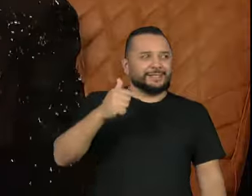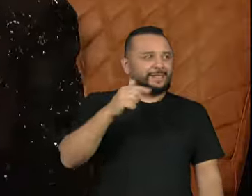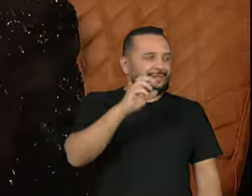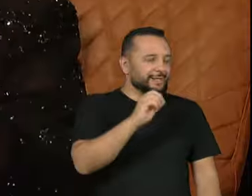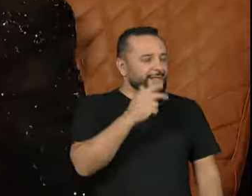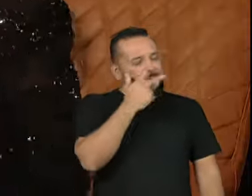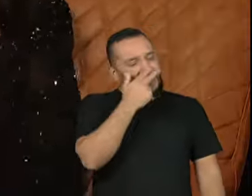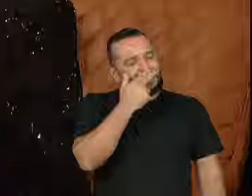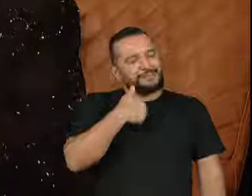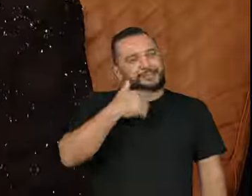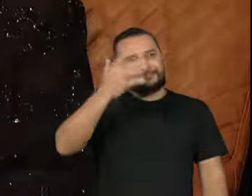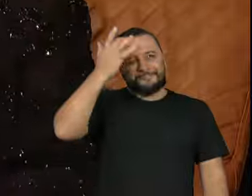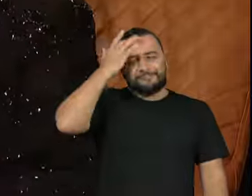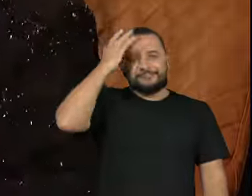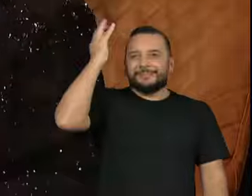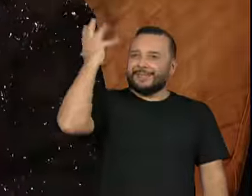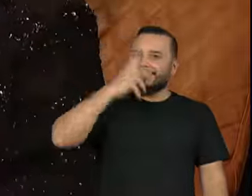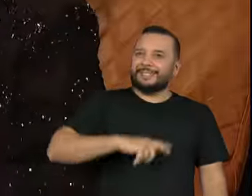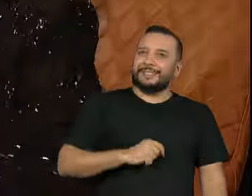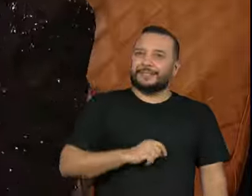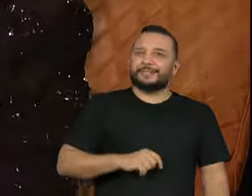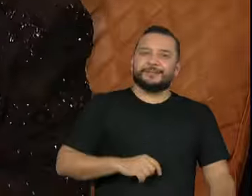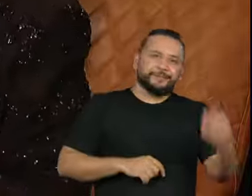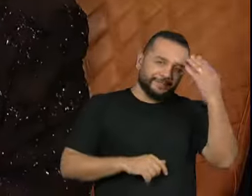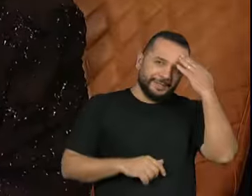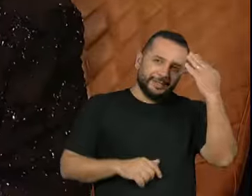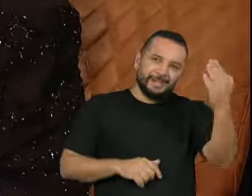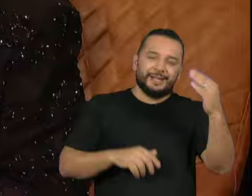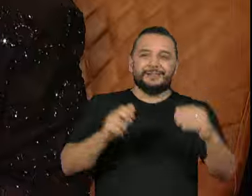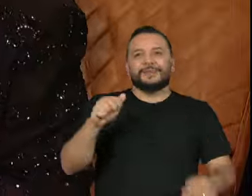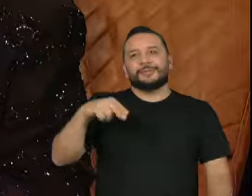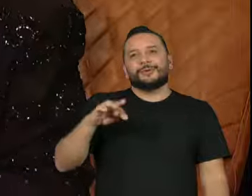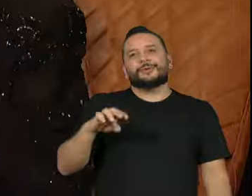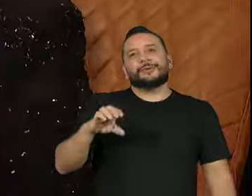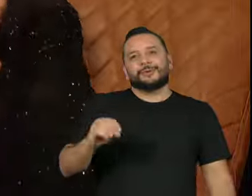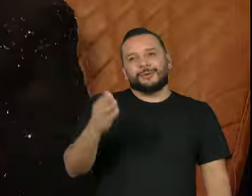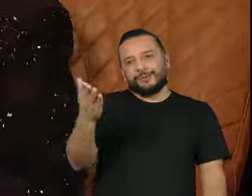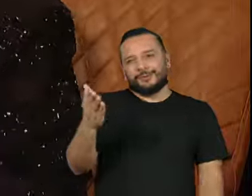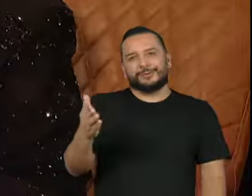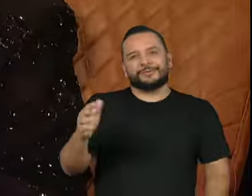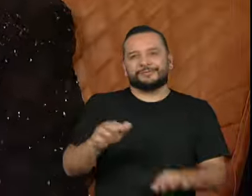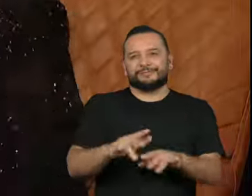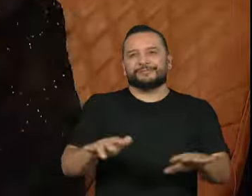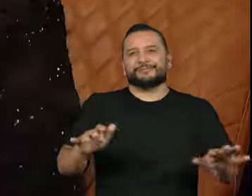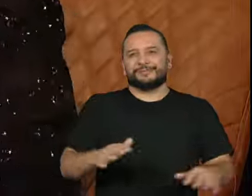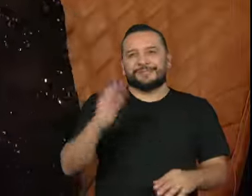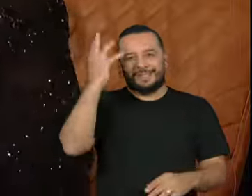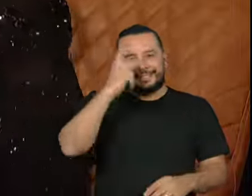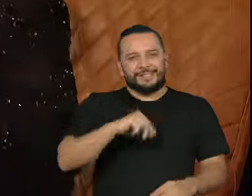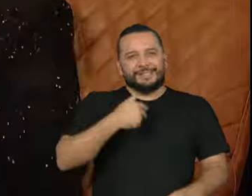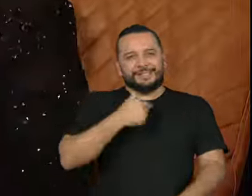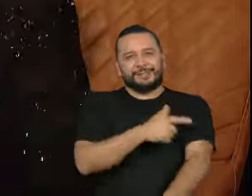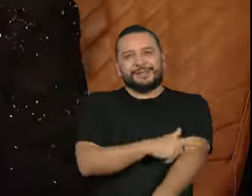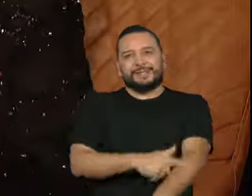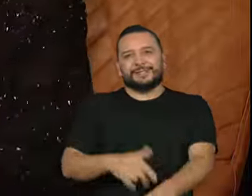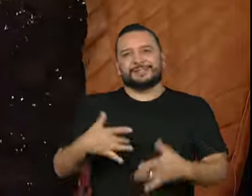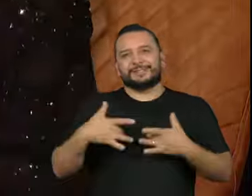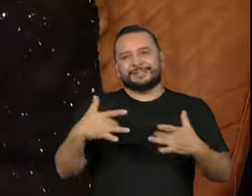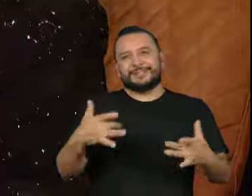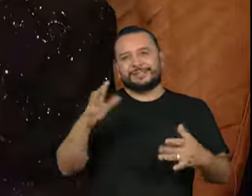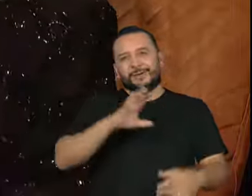na memória, é uma coisa tão linda. E eu agradeço, Antônio Adolfo, esse arranjo lindo, essa gentileza. Eu amo